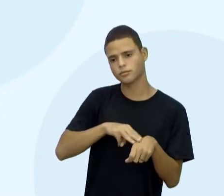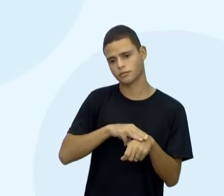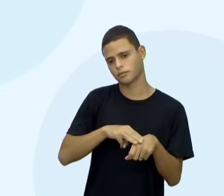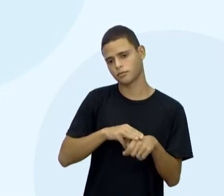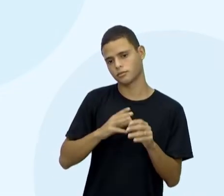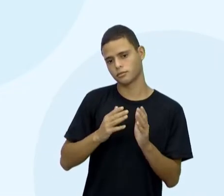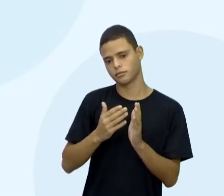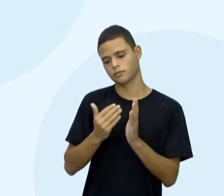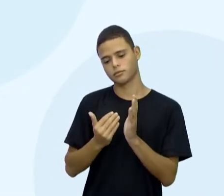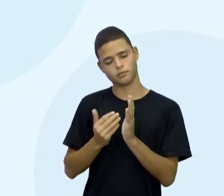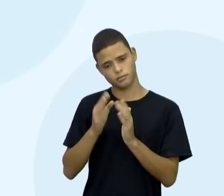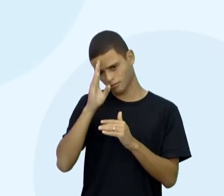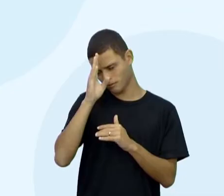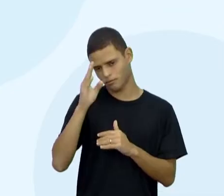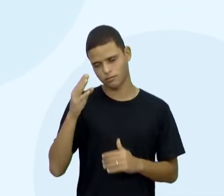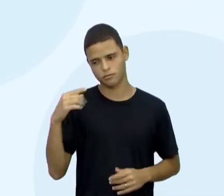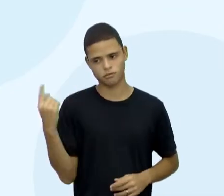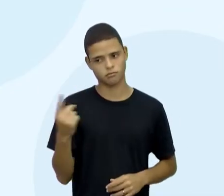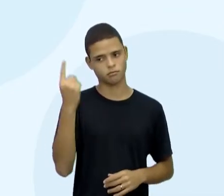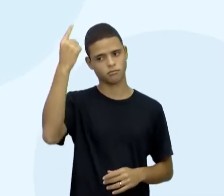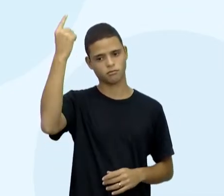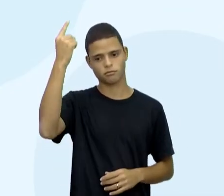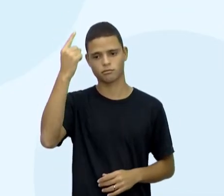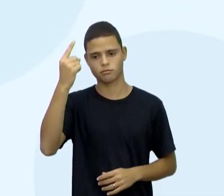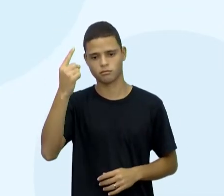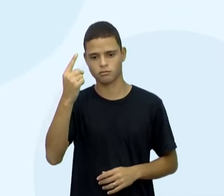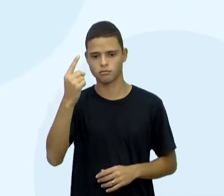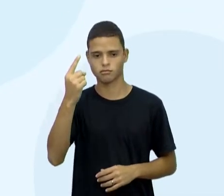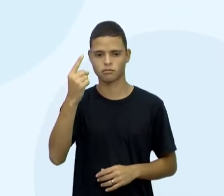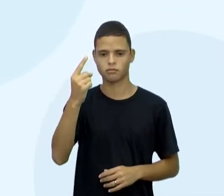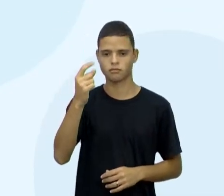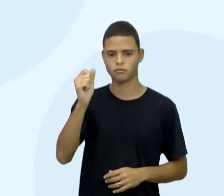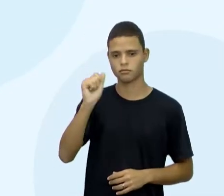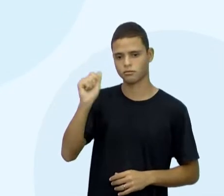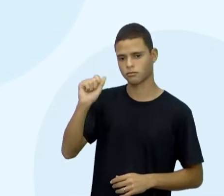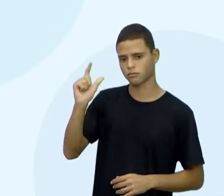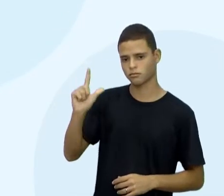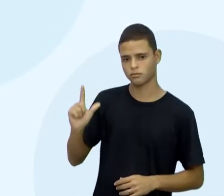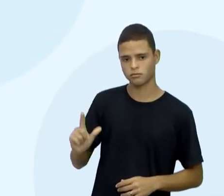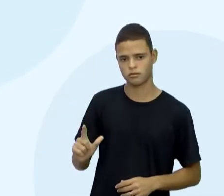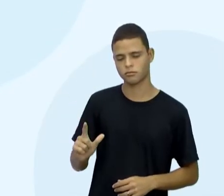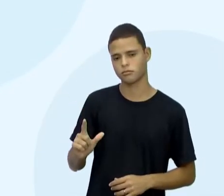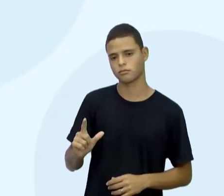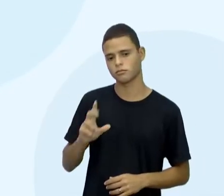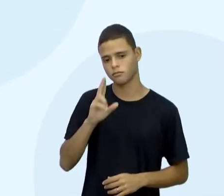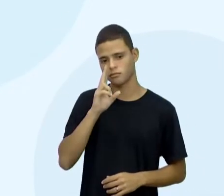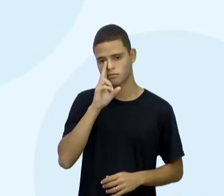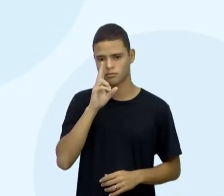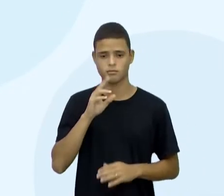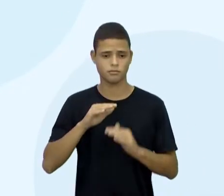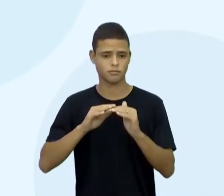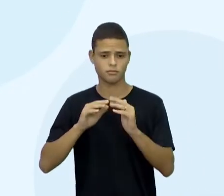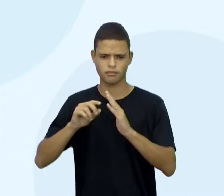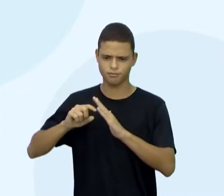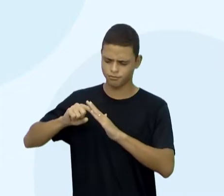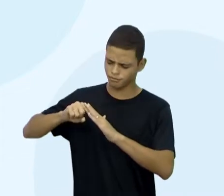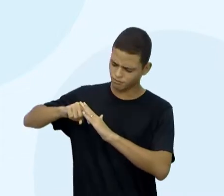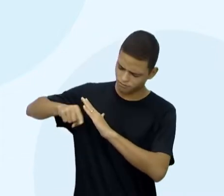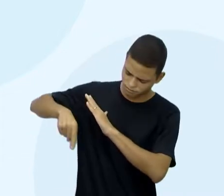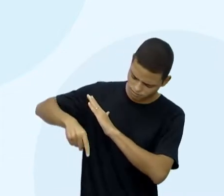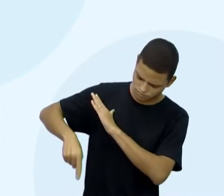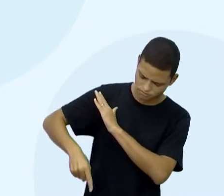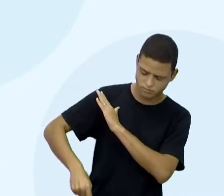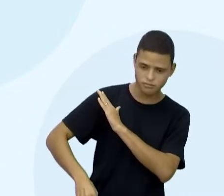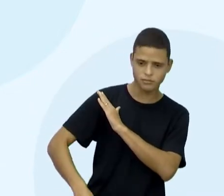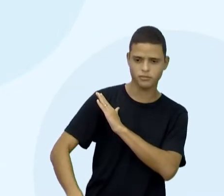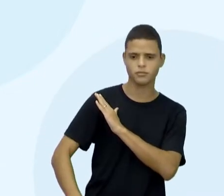partes mais elevadas do nosso planeta, como as partes mais em azul escuro, que nós temos as partes mais profundas do